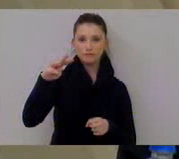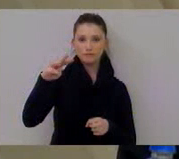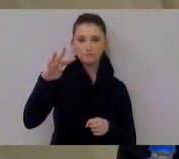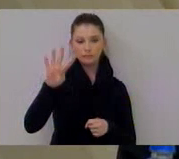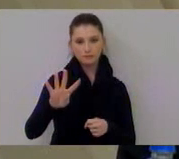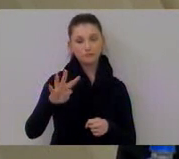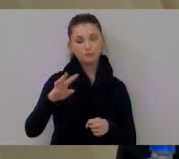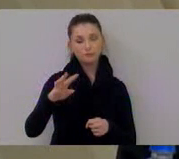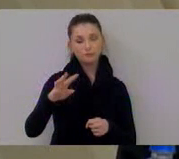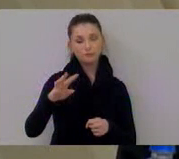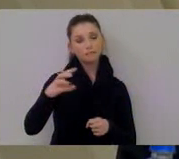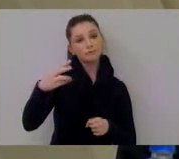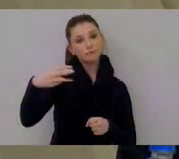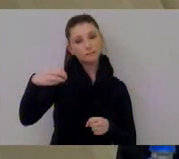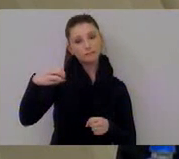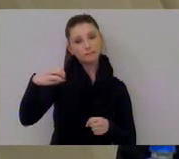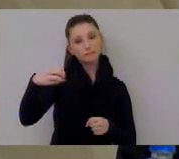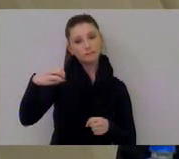304,